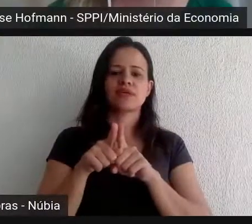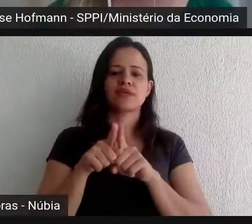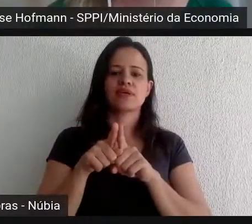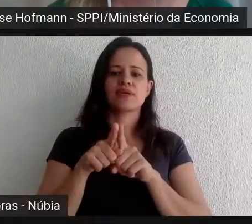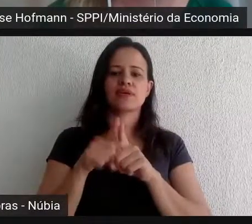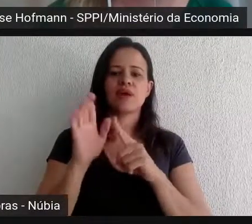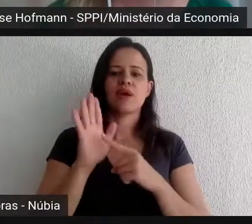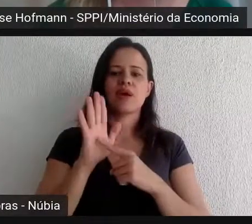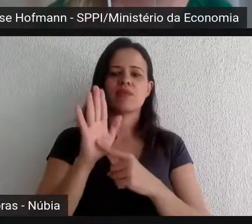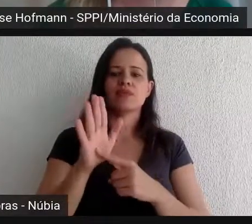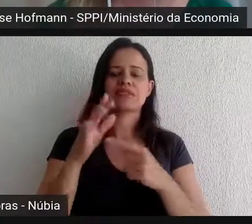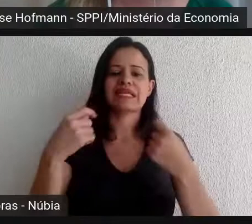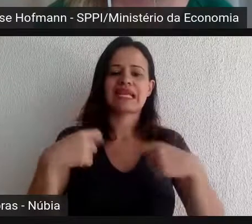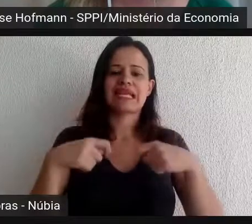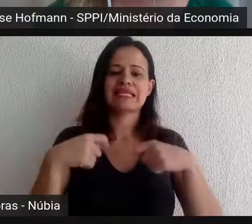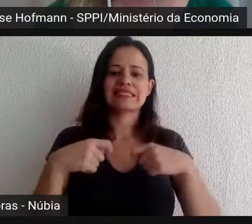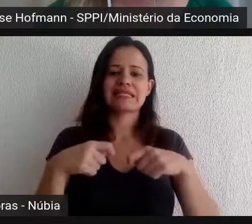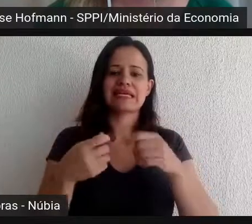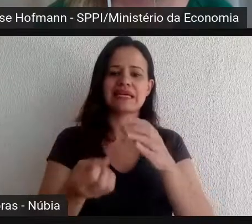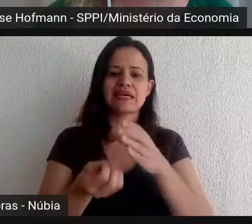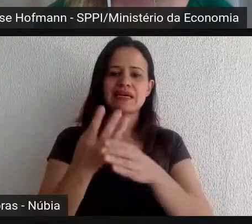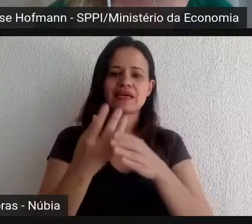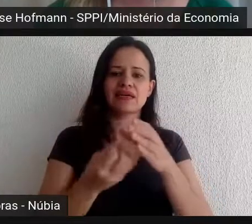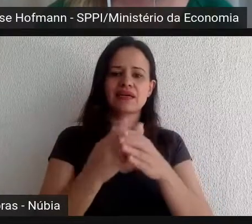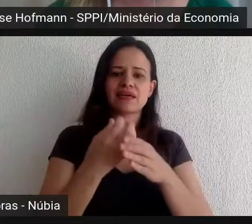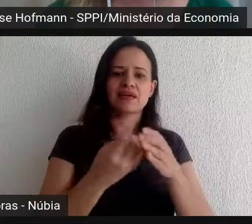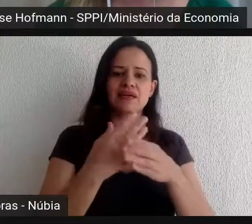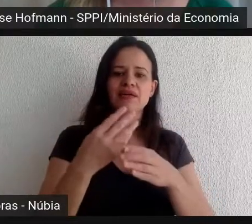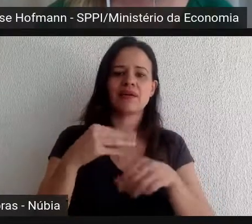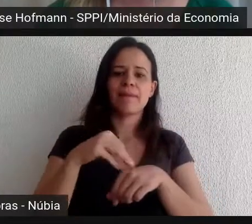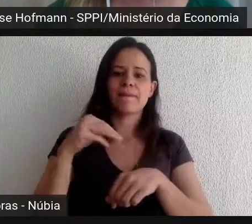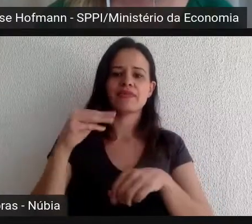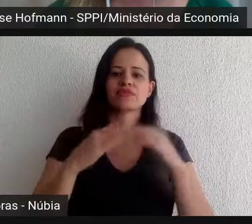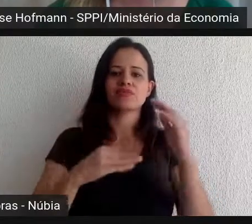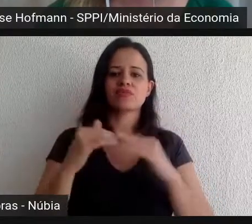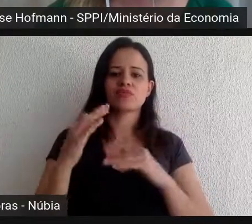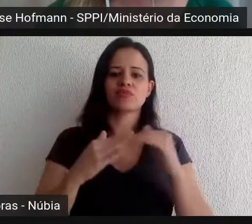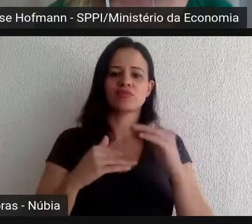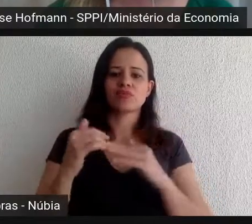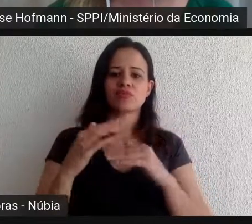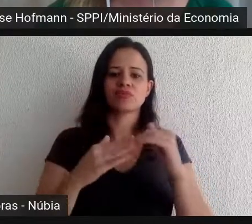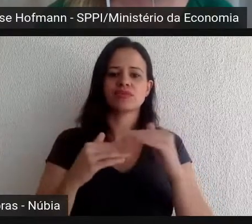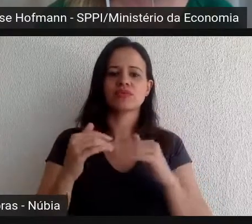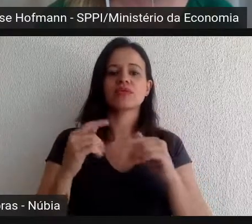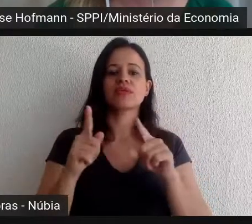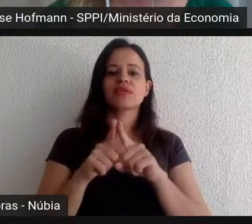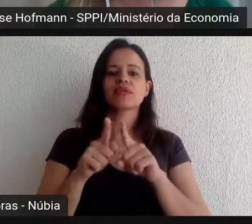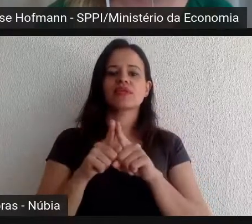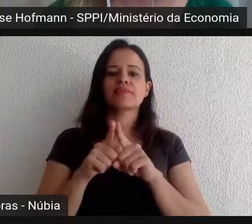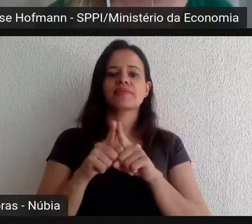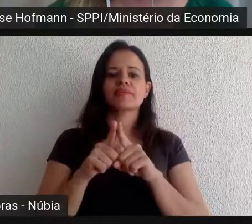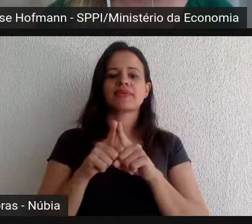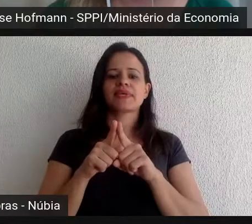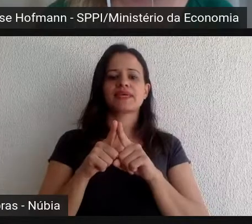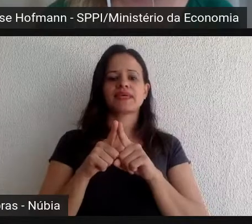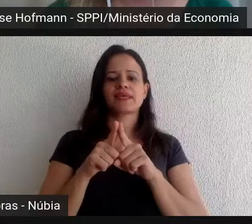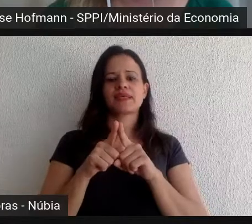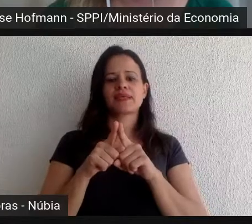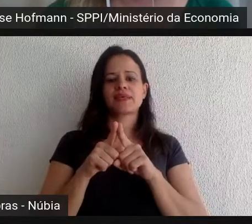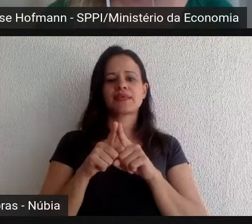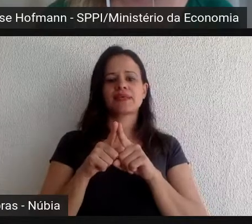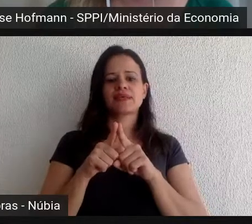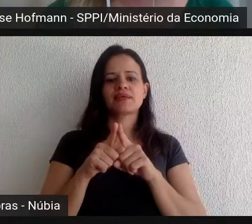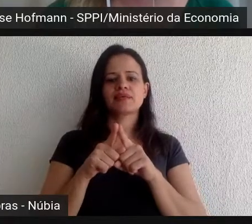mostrando a necessidade, né, de criação dos mestrados profissionais no Brasil, e finalmente foram